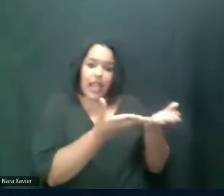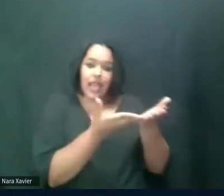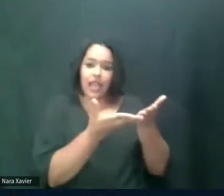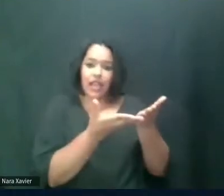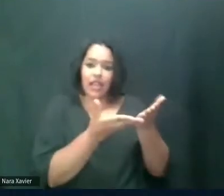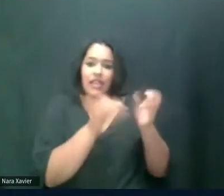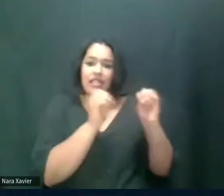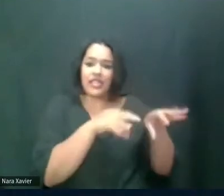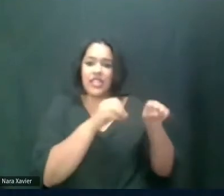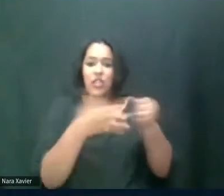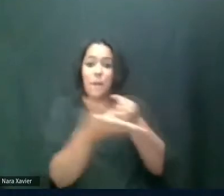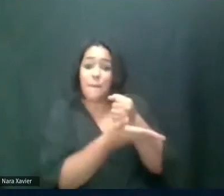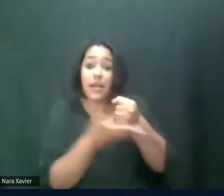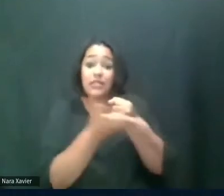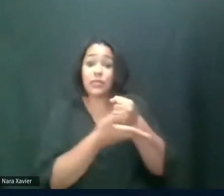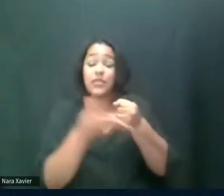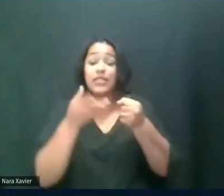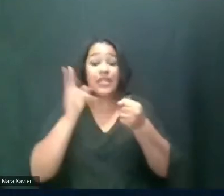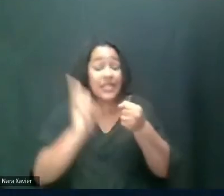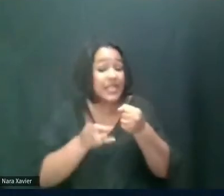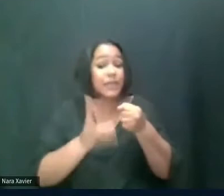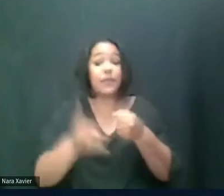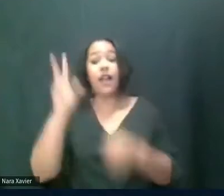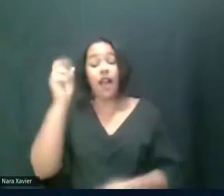básica a cada ano.